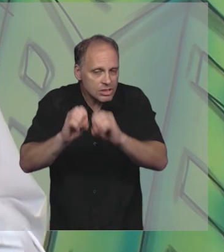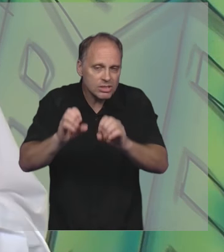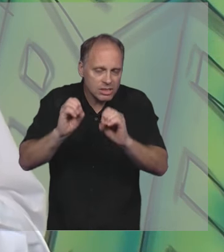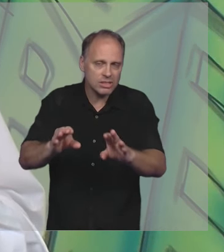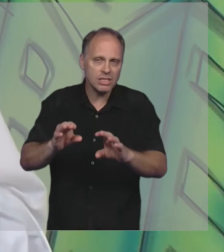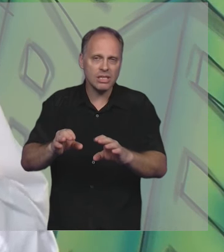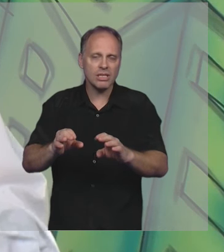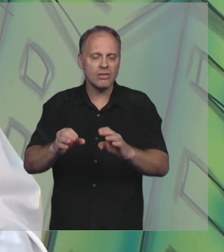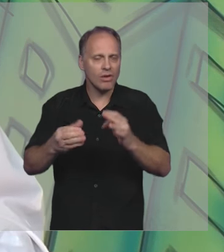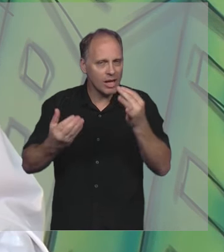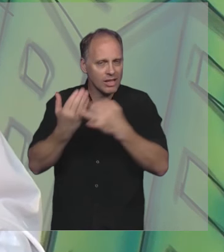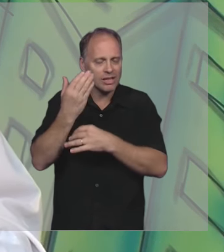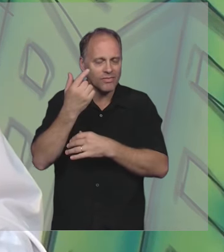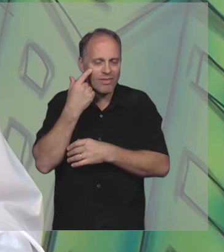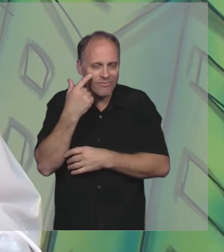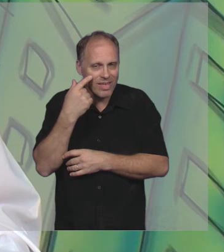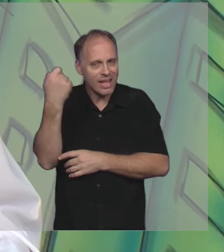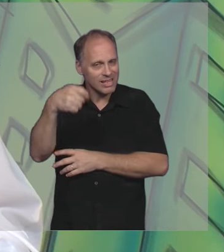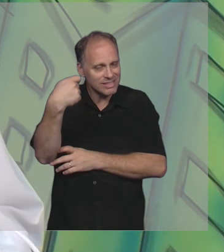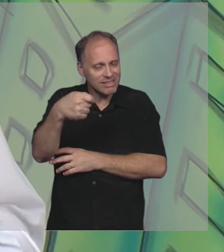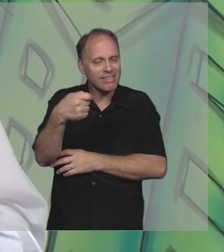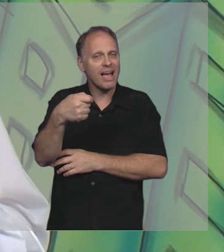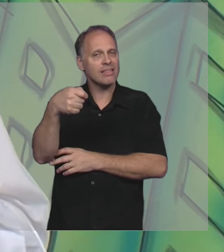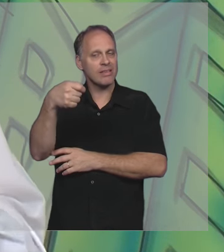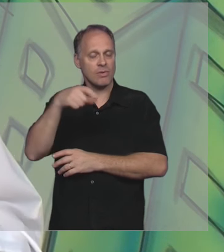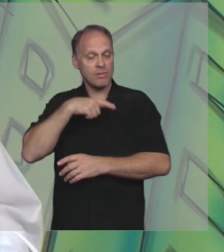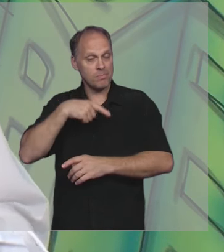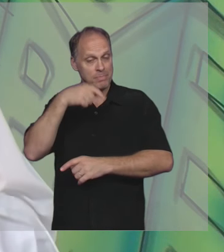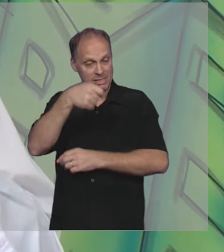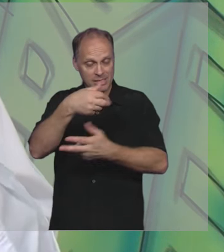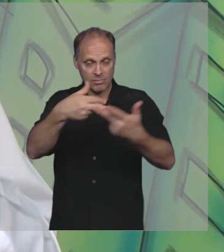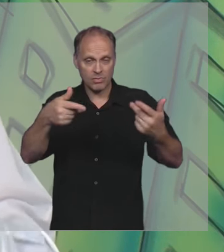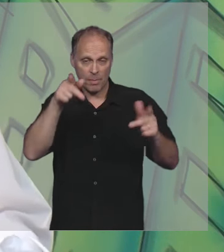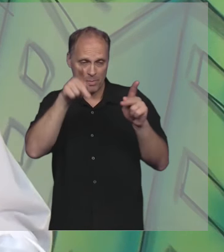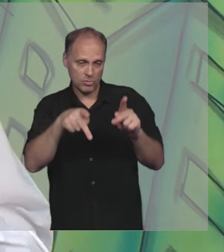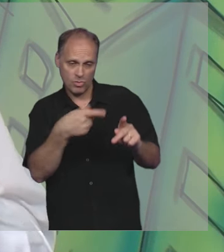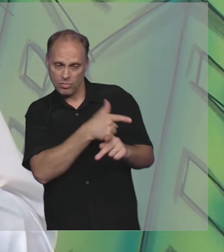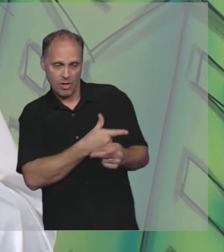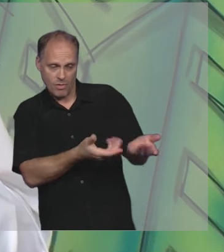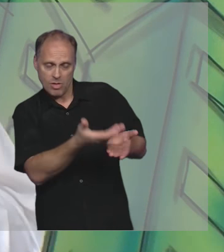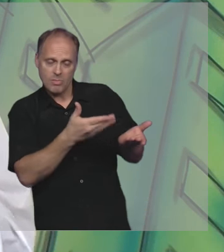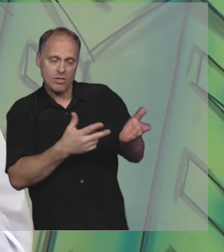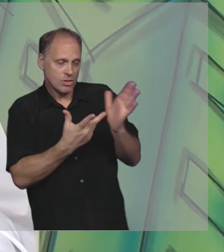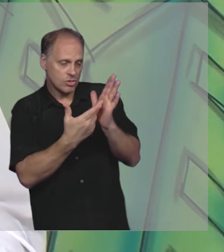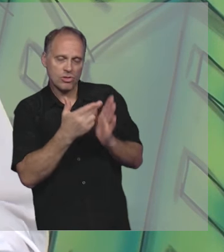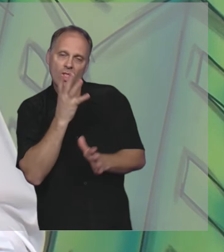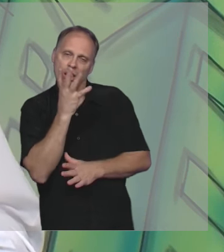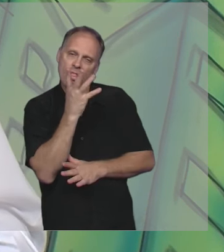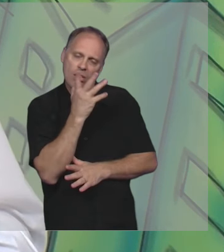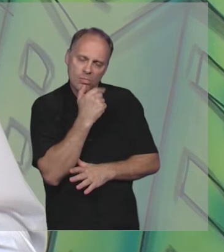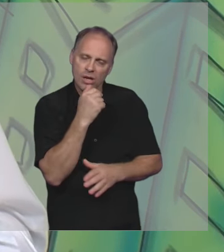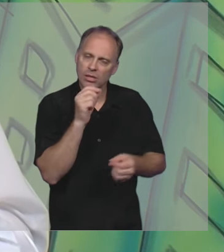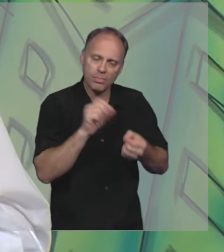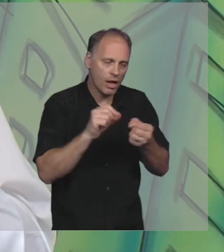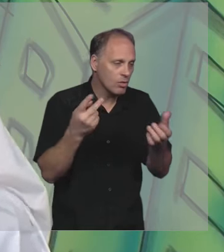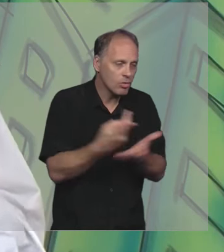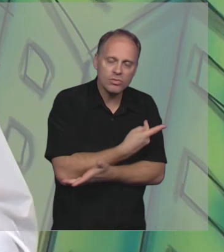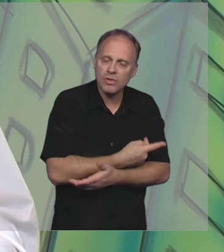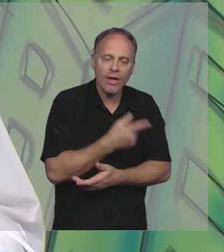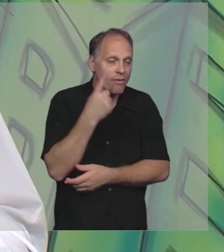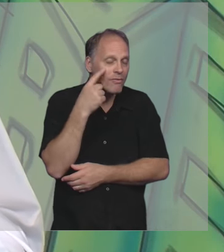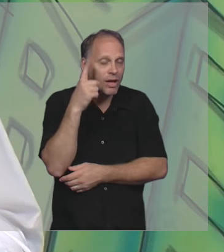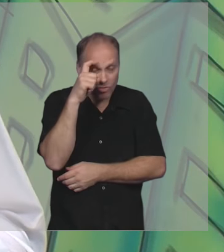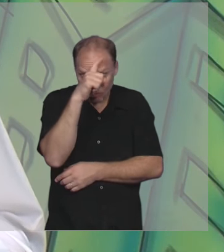educação, verificar a necessidade, quando tem uma demanda, uma pessoa não foi atendida, uma cirurgia está demorando para sair, ver